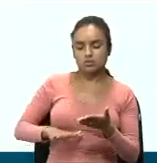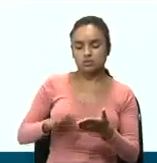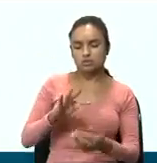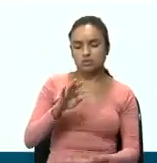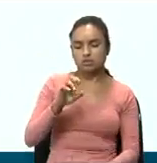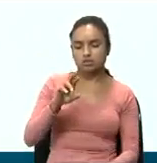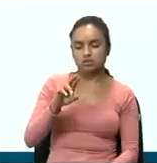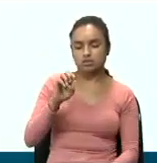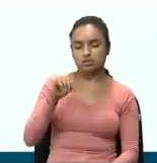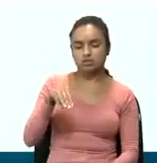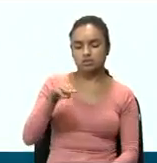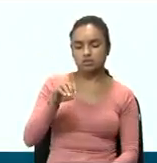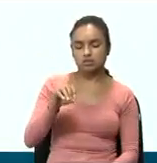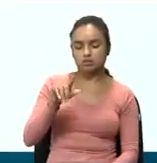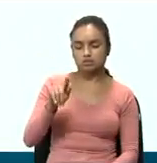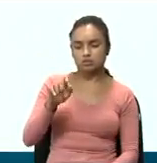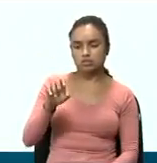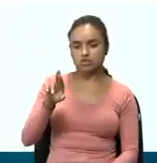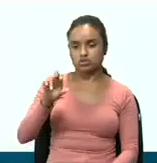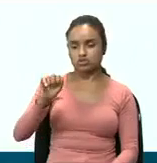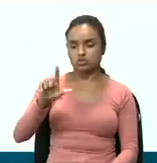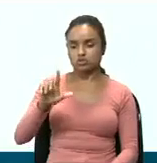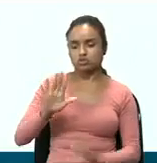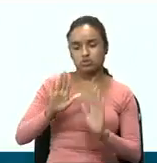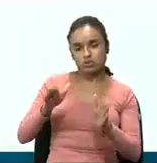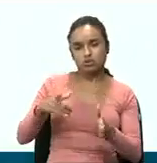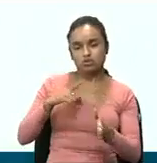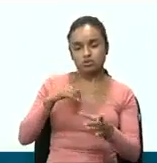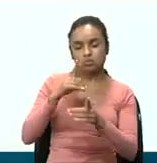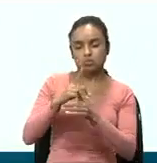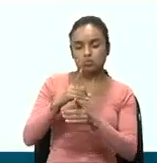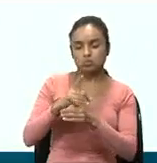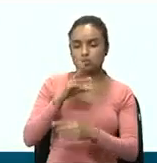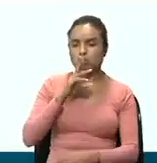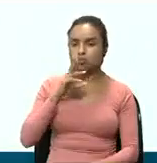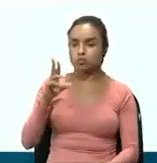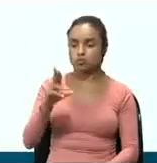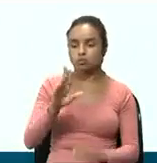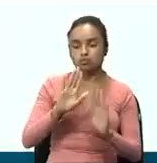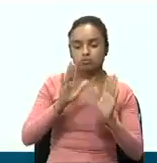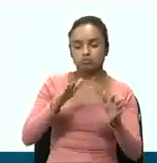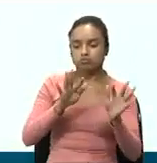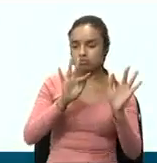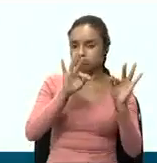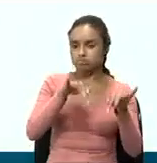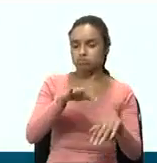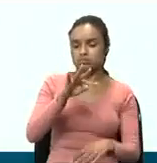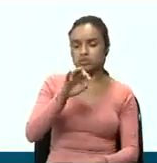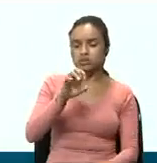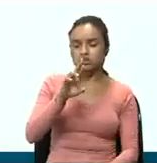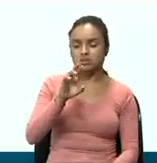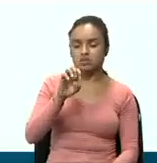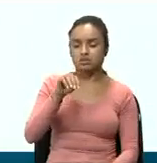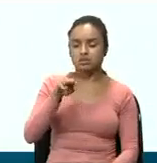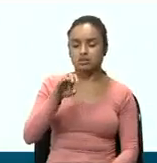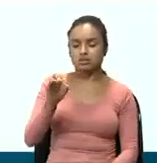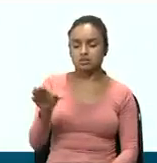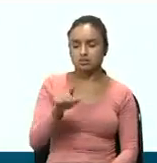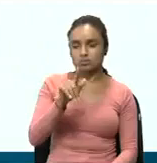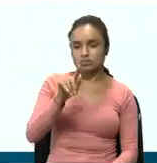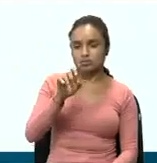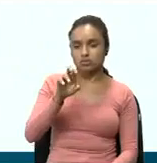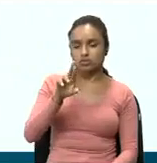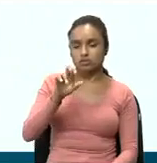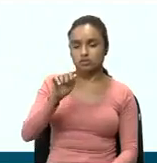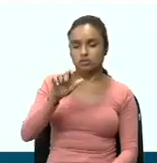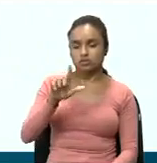termo geral, né, nós encontramos o termo geral, nós já concluímos que o termo geral é definido